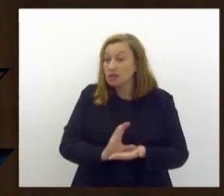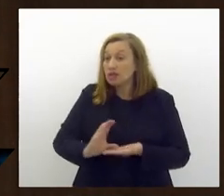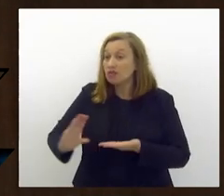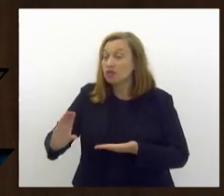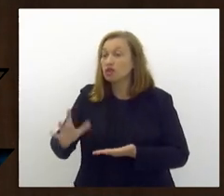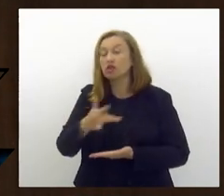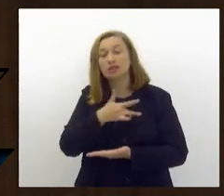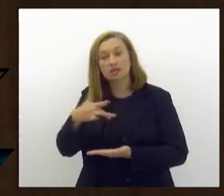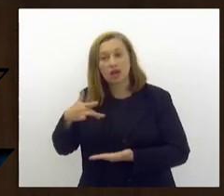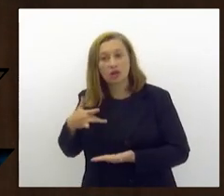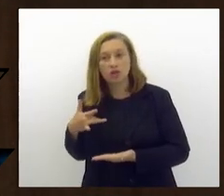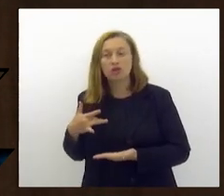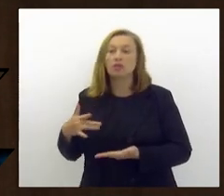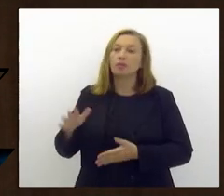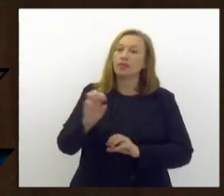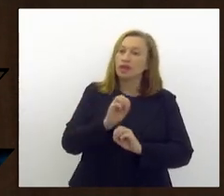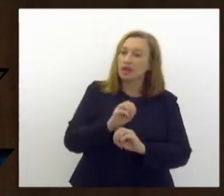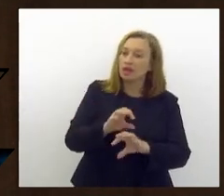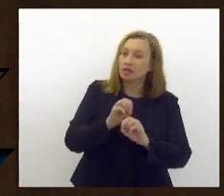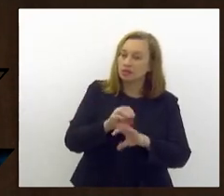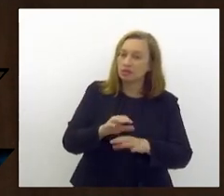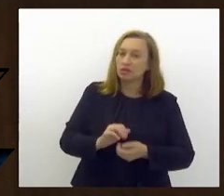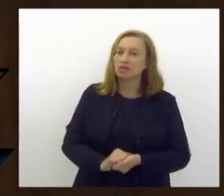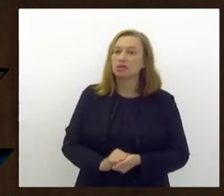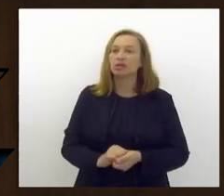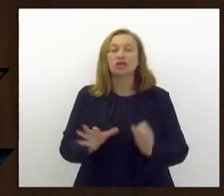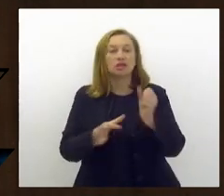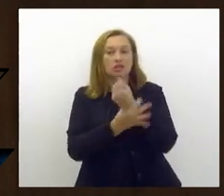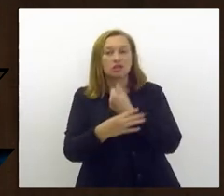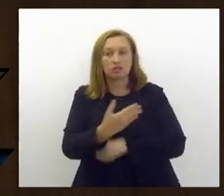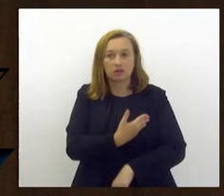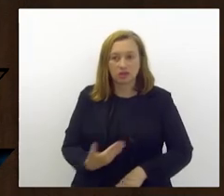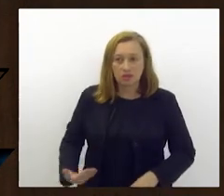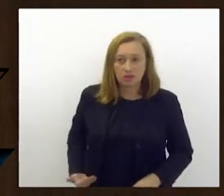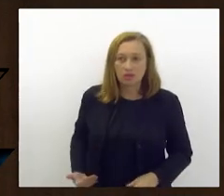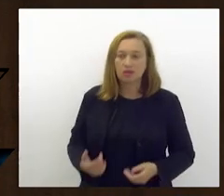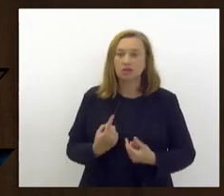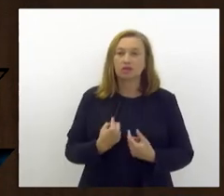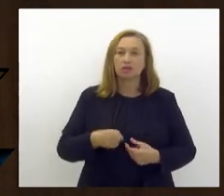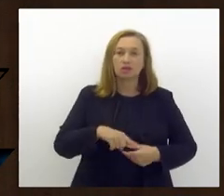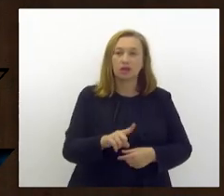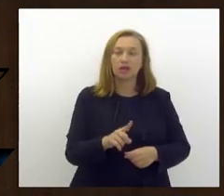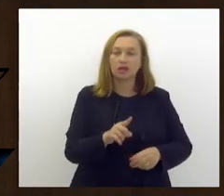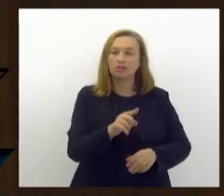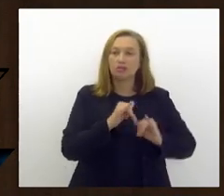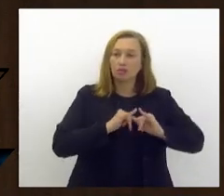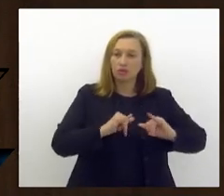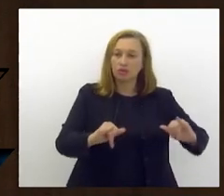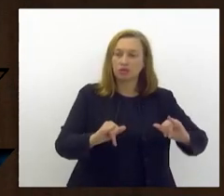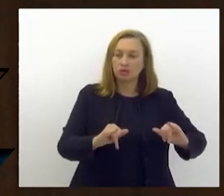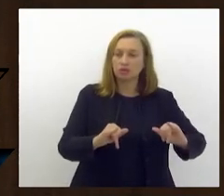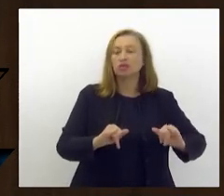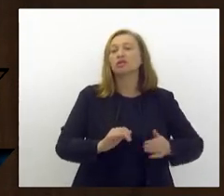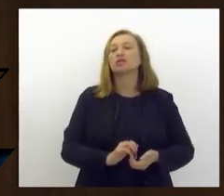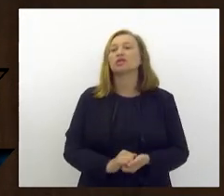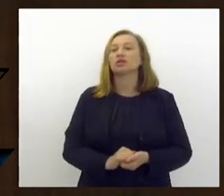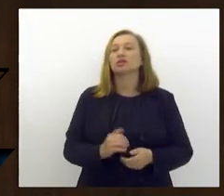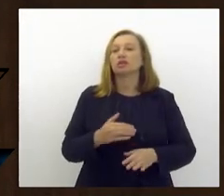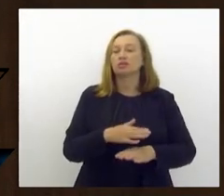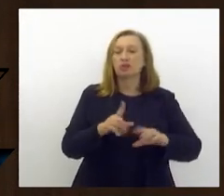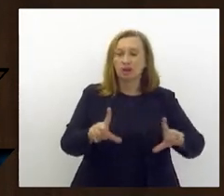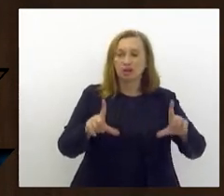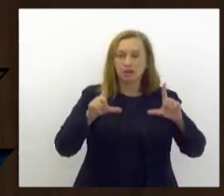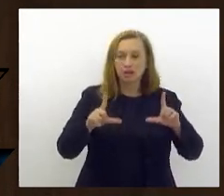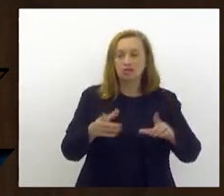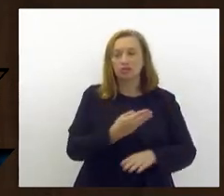em saúde, em educação, né, em segurança pública, está indo para a publicidade, para a benfeitoria e para a imagem do